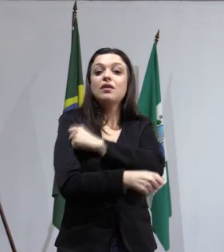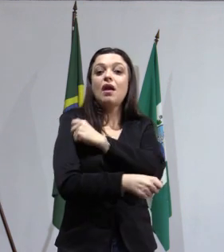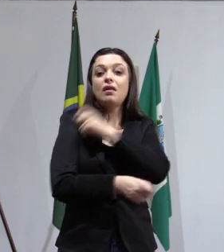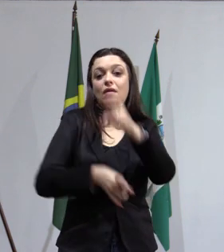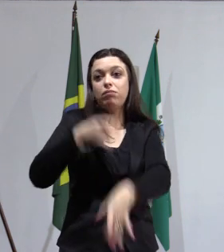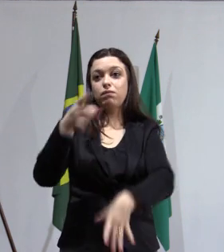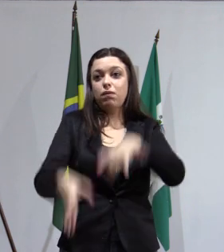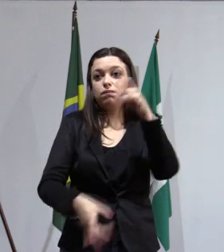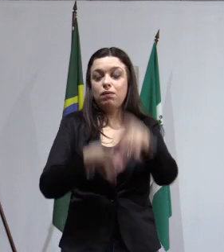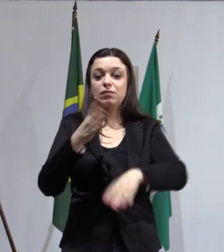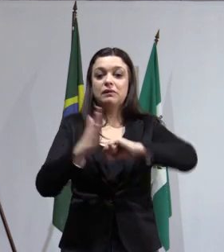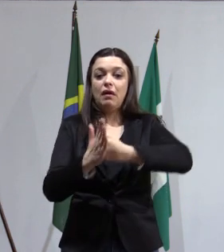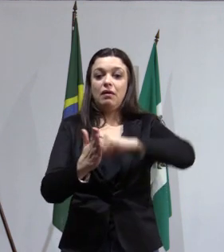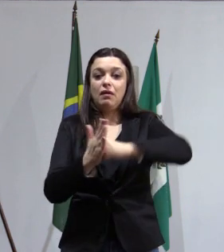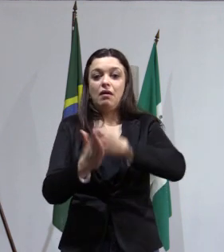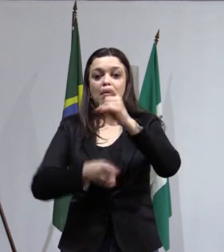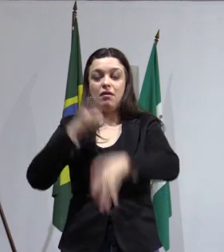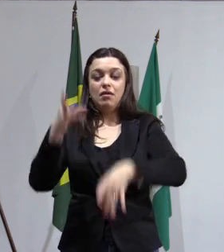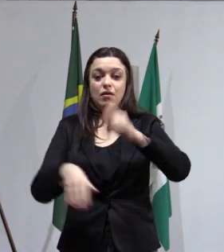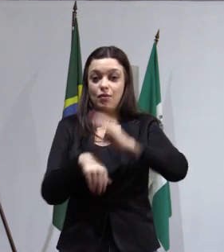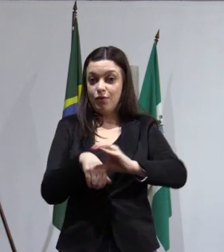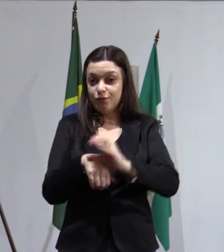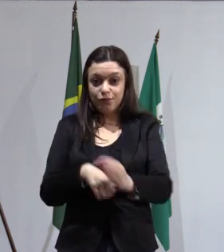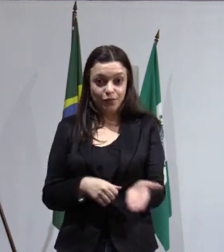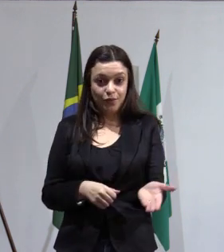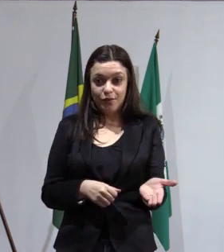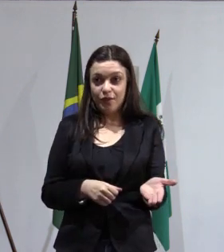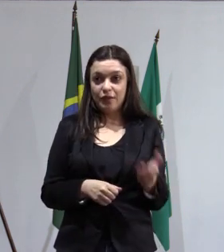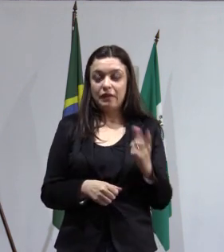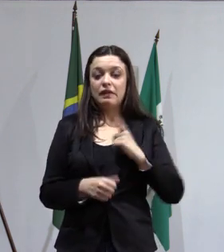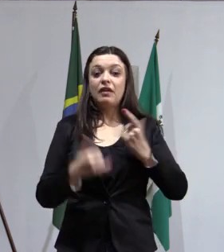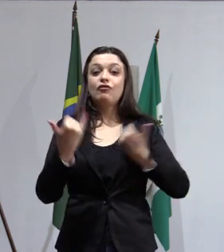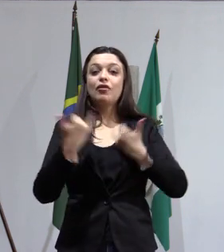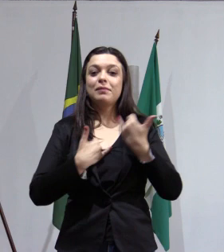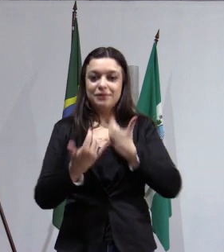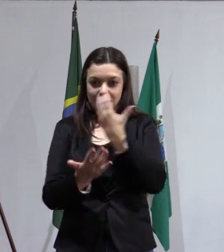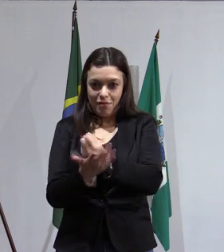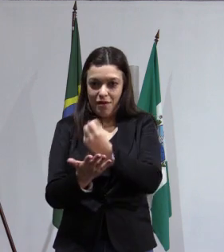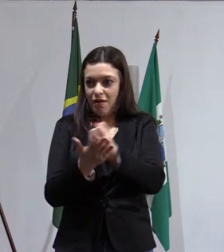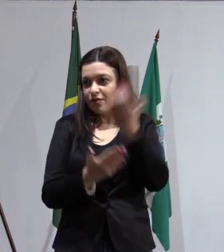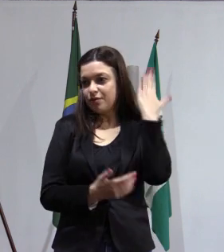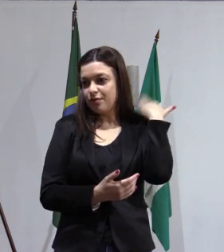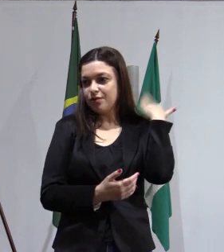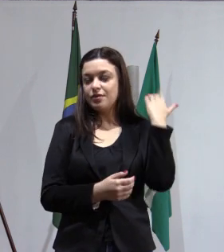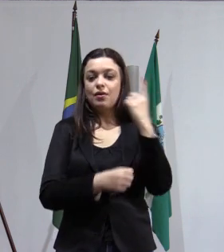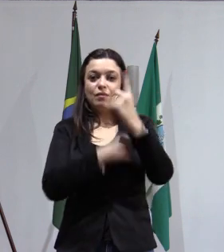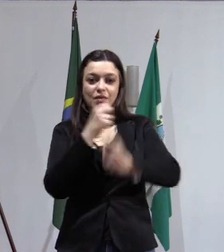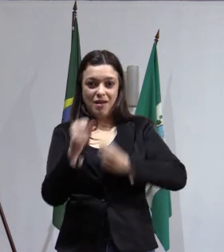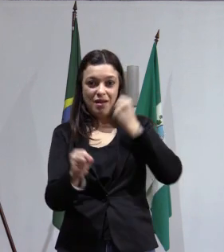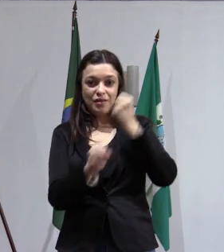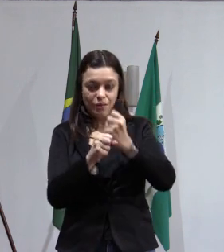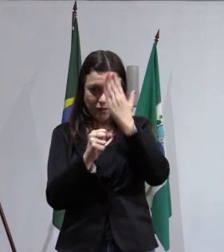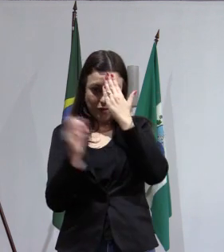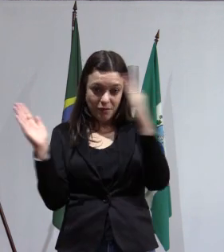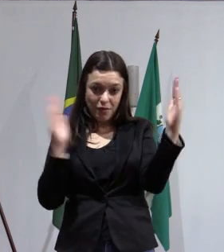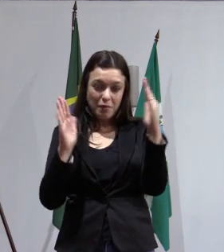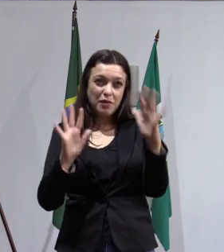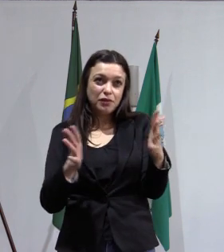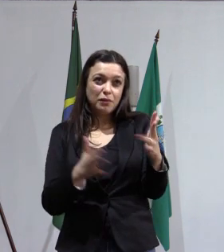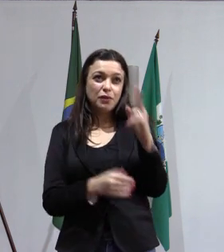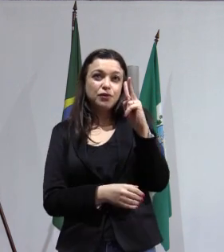o abandono de curso. Nós tivemos uma informação recente, nós temos anualmente mais de